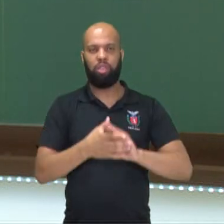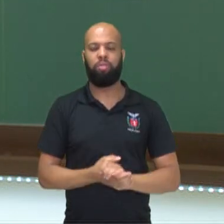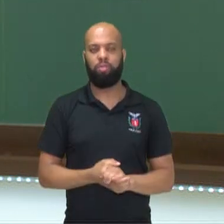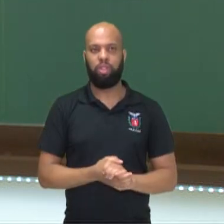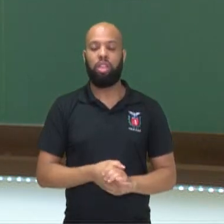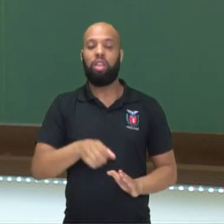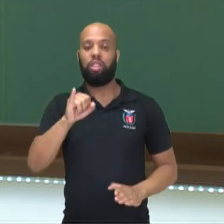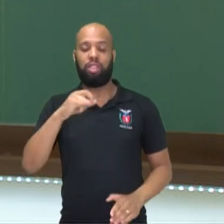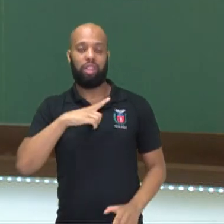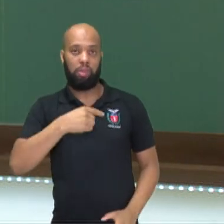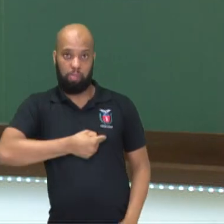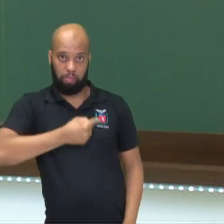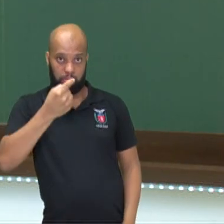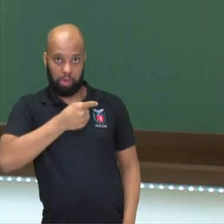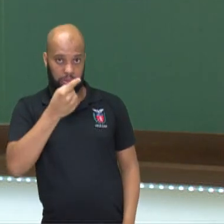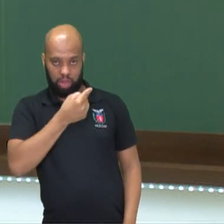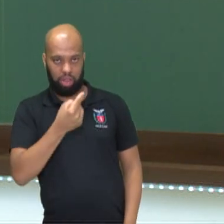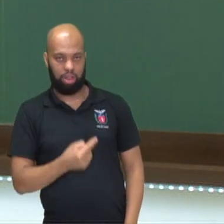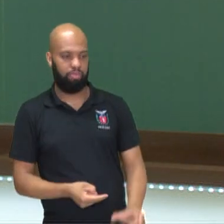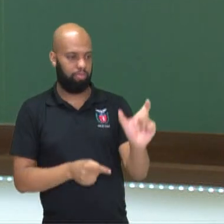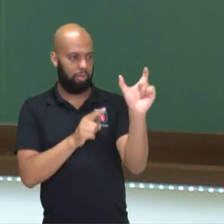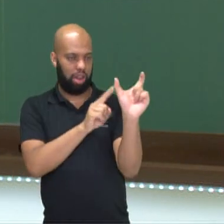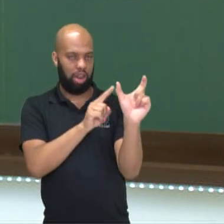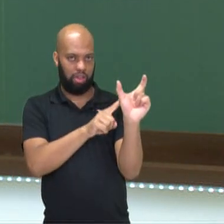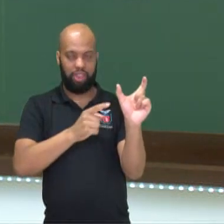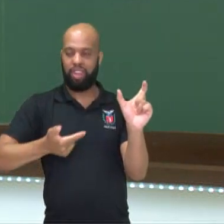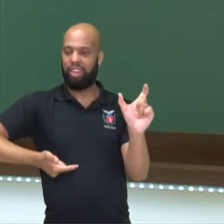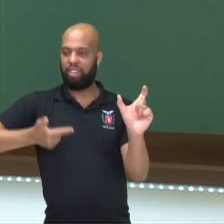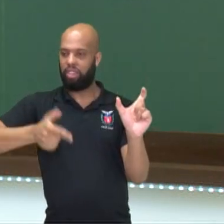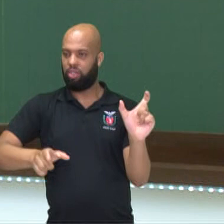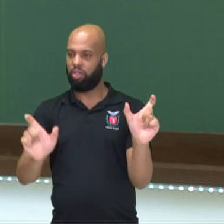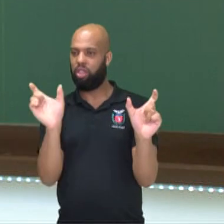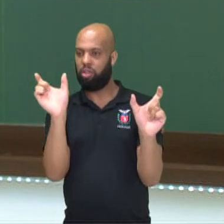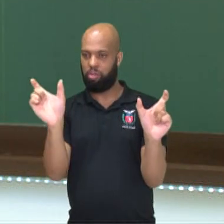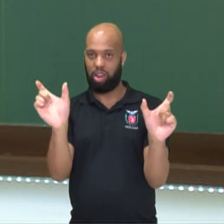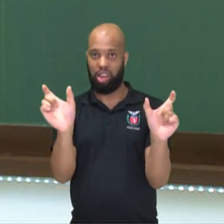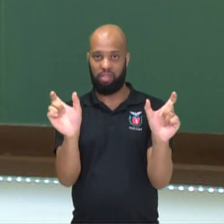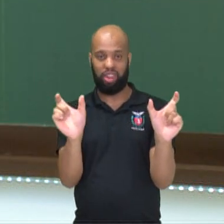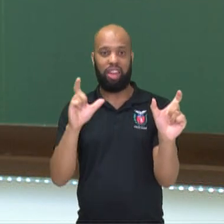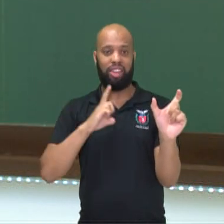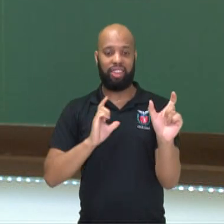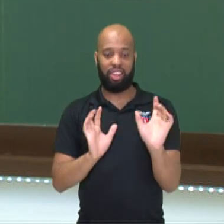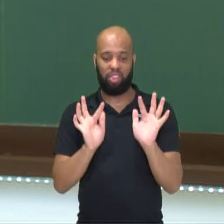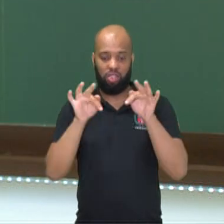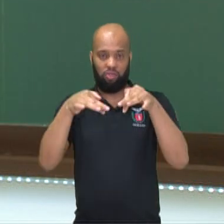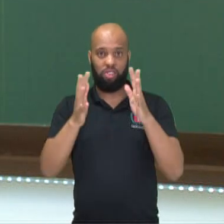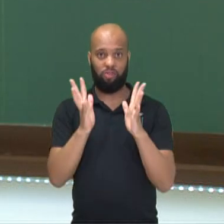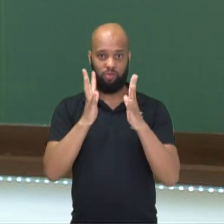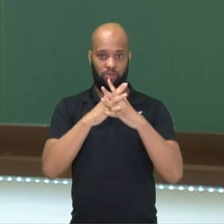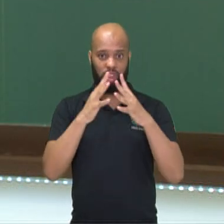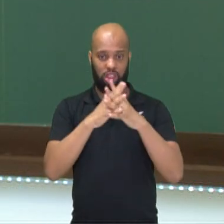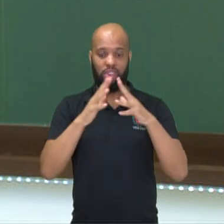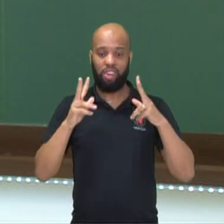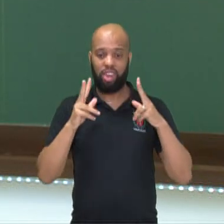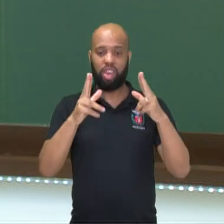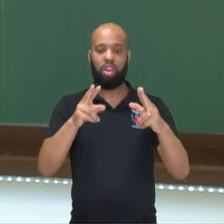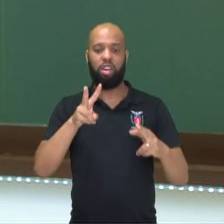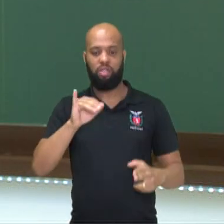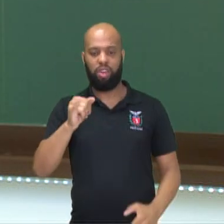e iniciando o radical, vamos separar com um hífen no meio